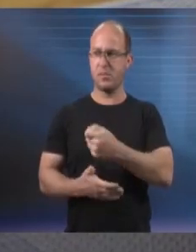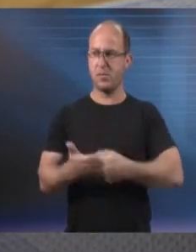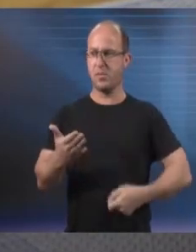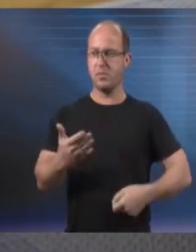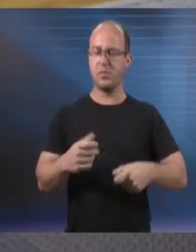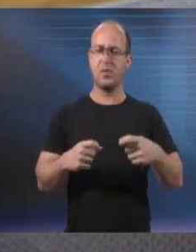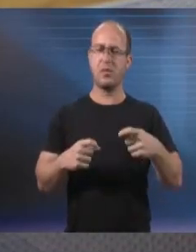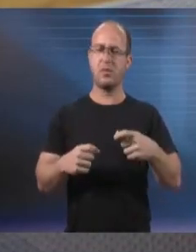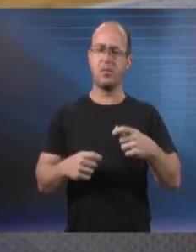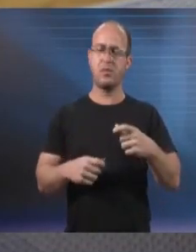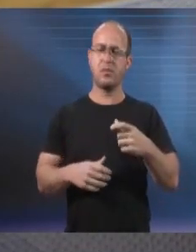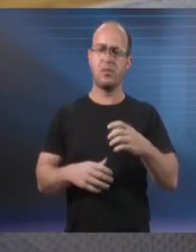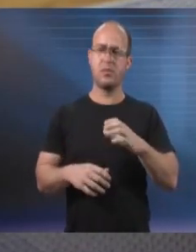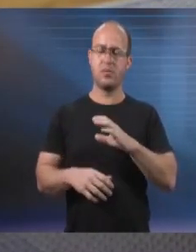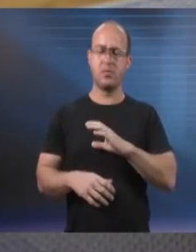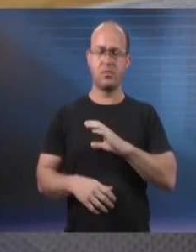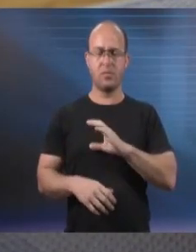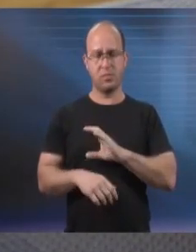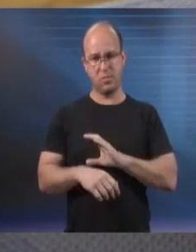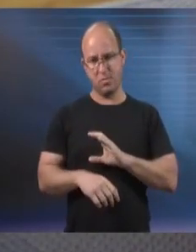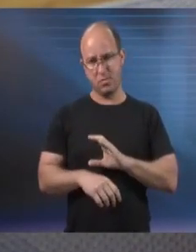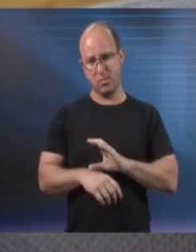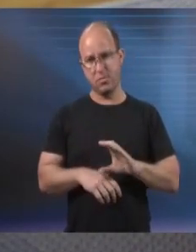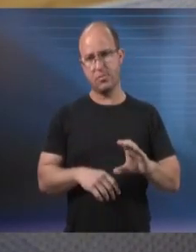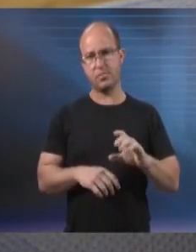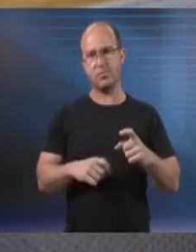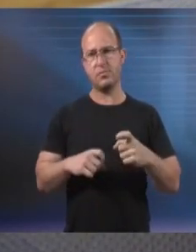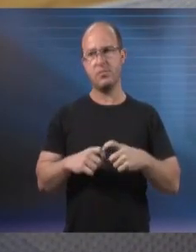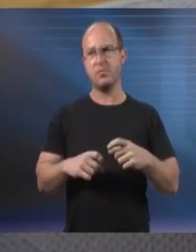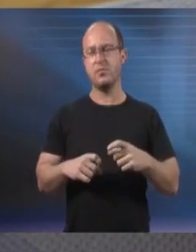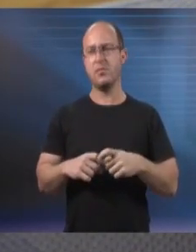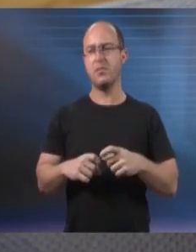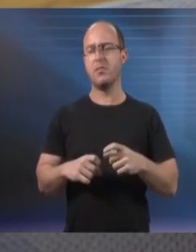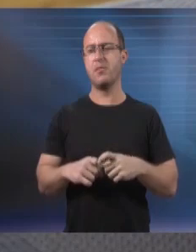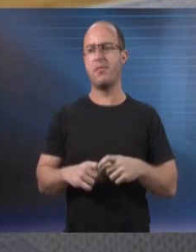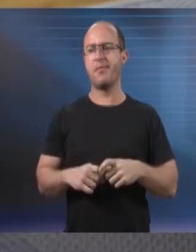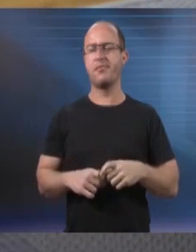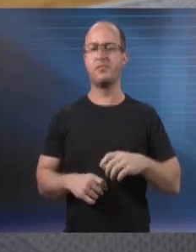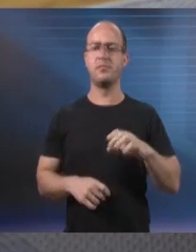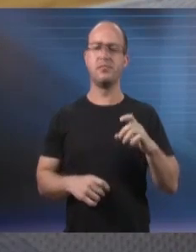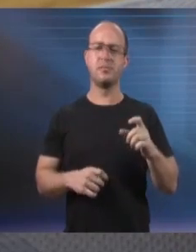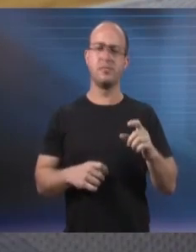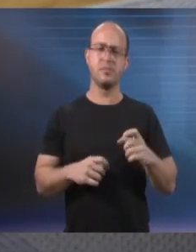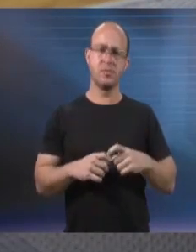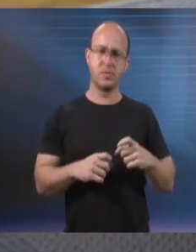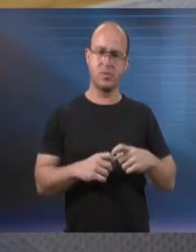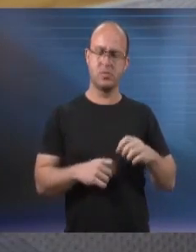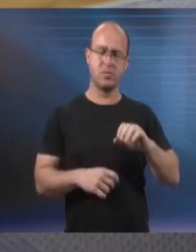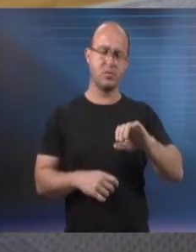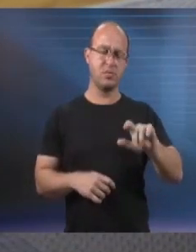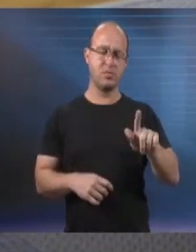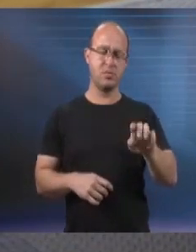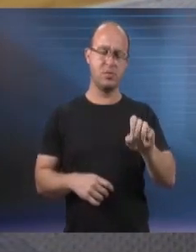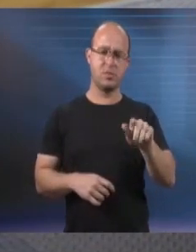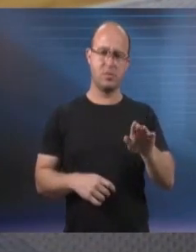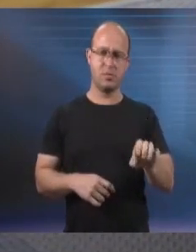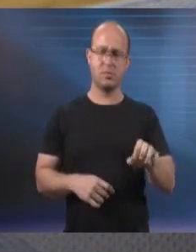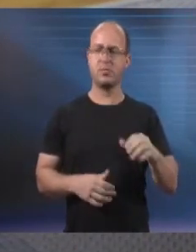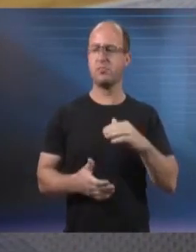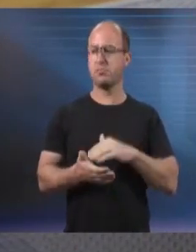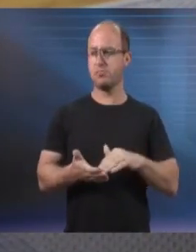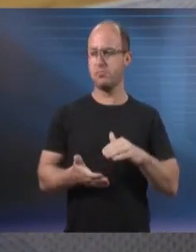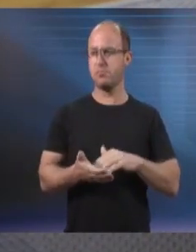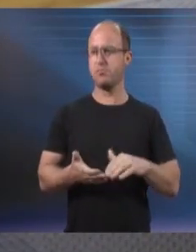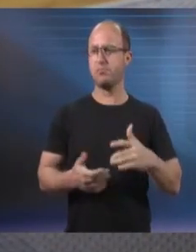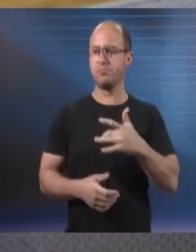de medicina multicamp da região do Seridó de Caicó, doutor George, também estava lá presente, a